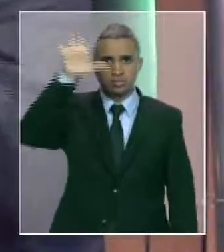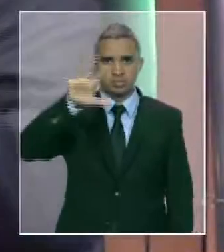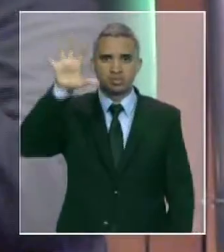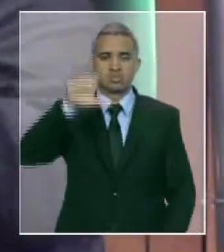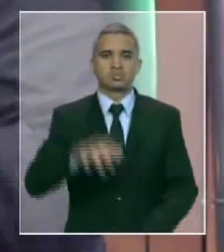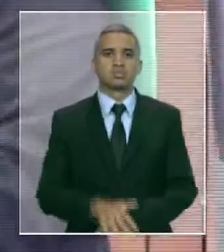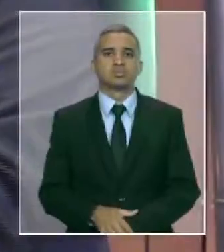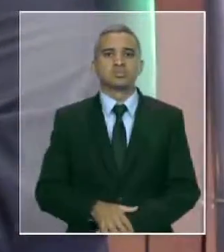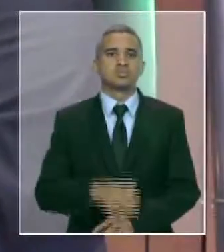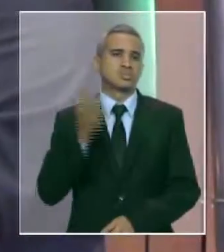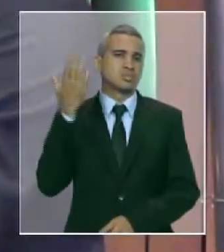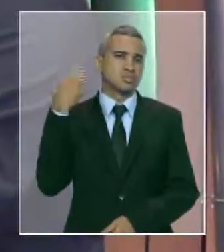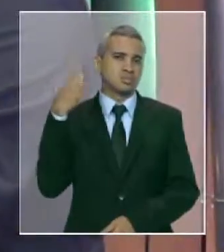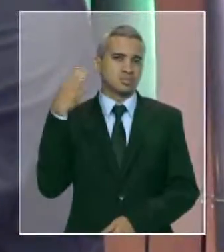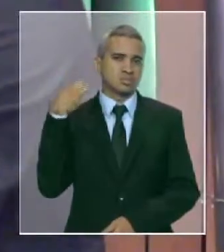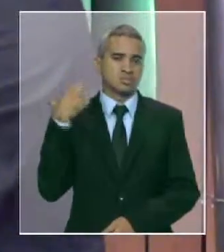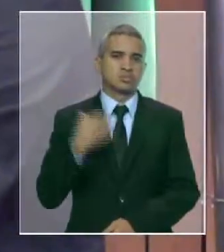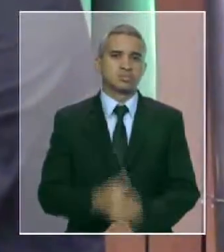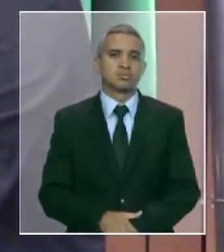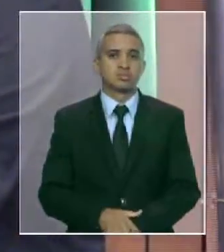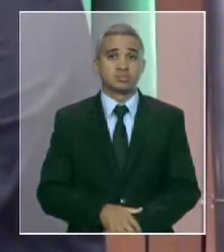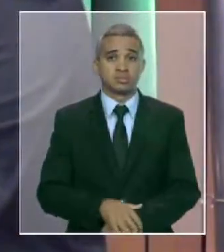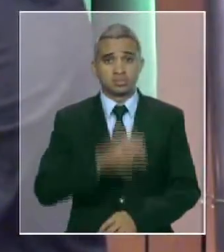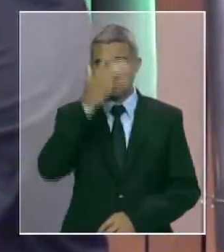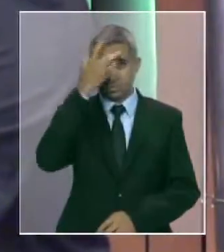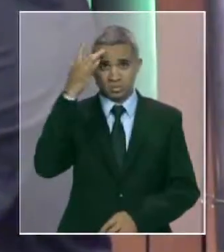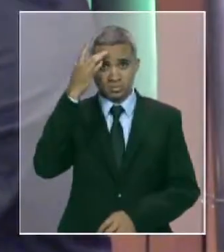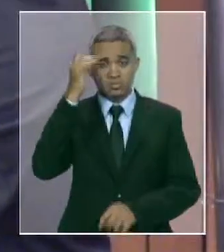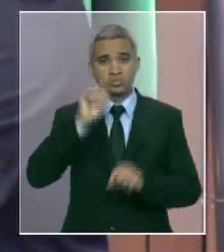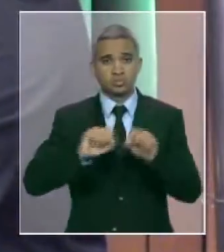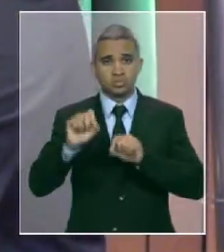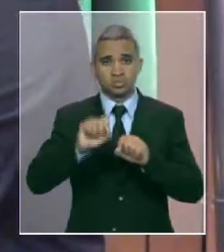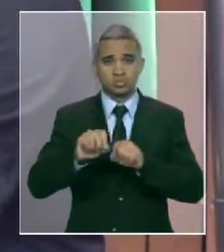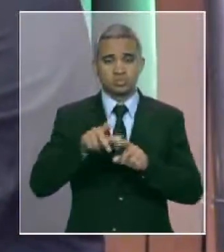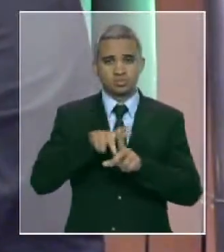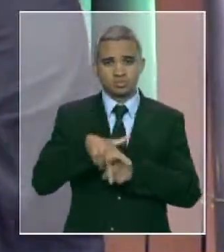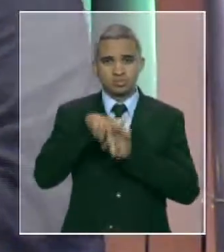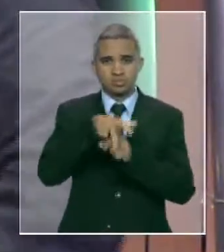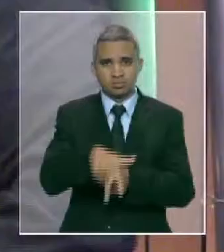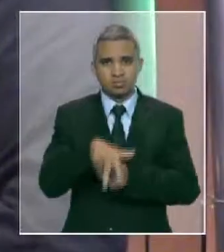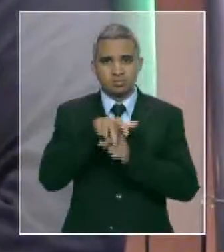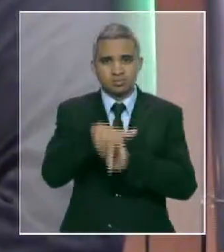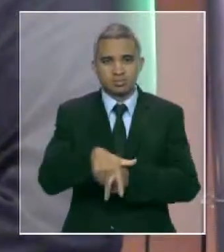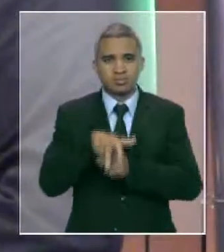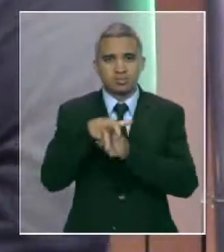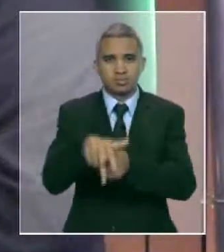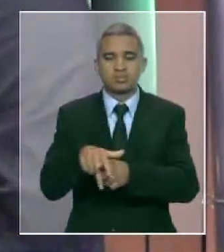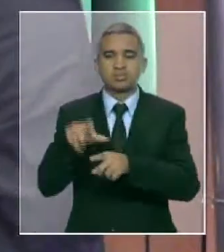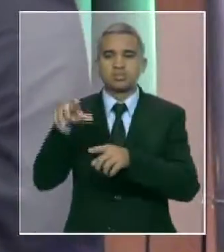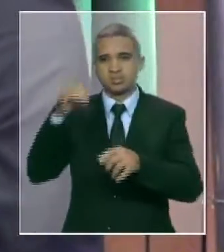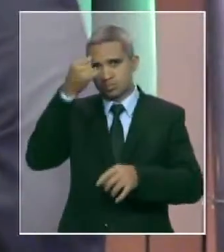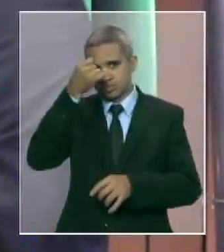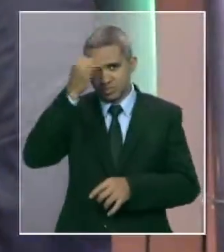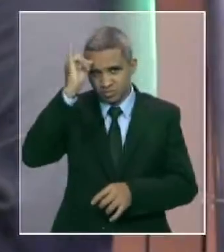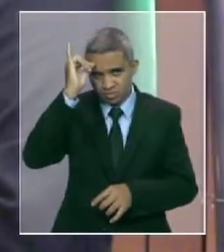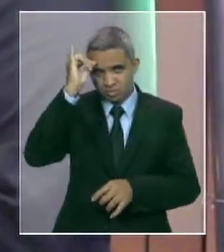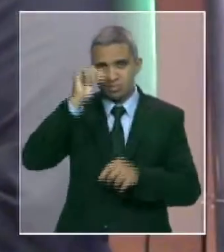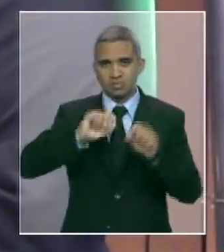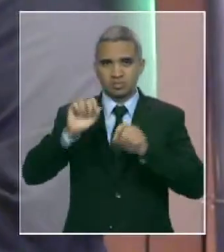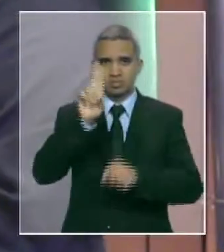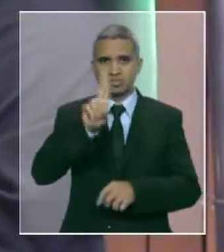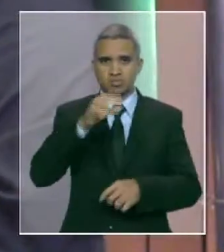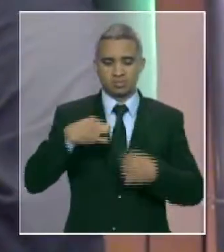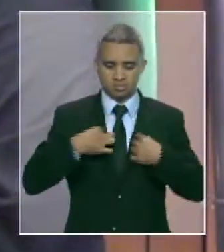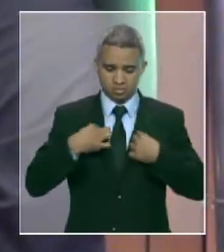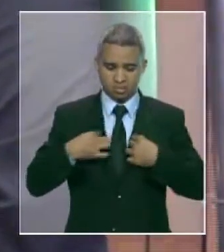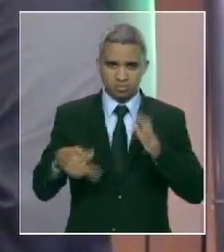aos tempos atrás, os vaqueiros iam buscar o gado na caatinga, no sertão, vestido de gibão, dentro